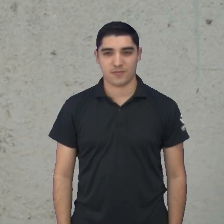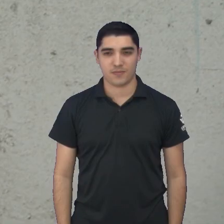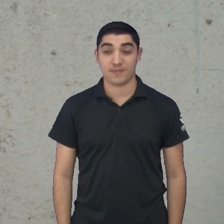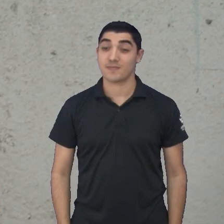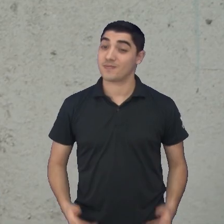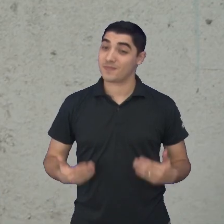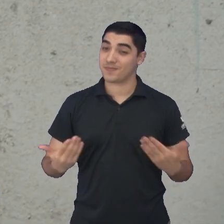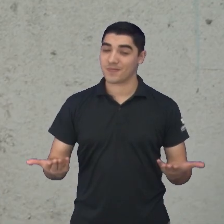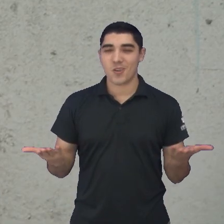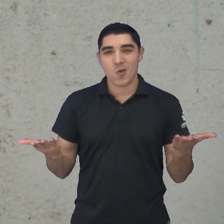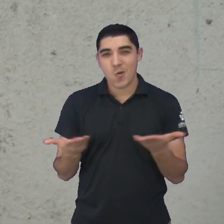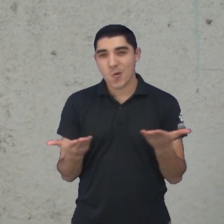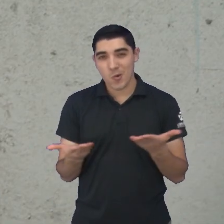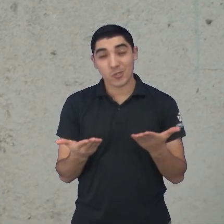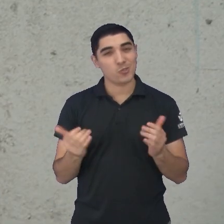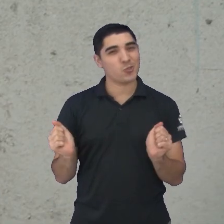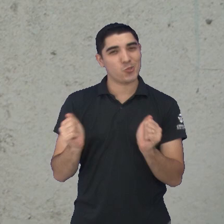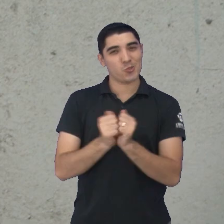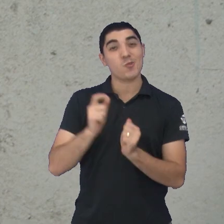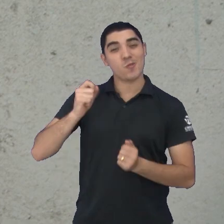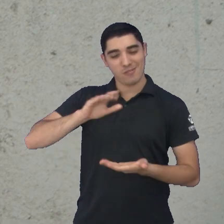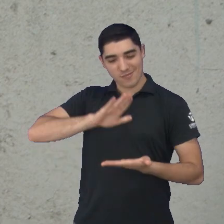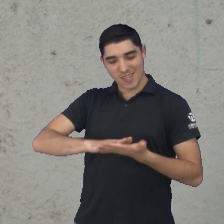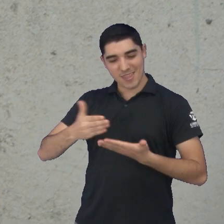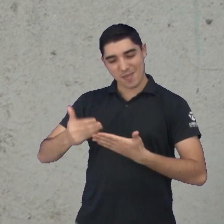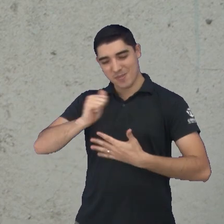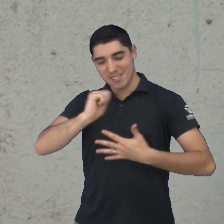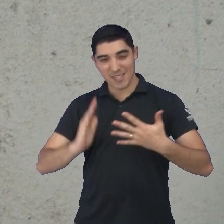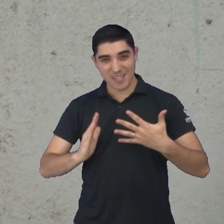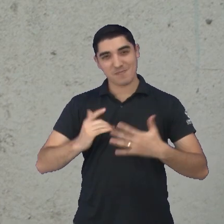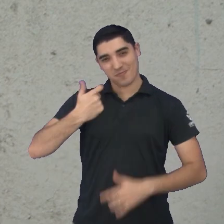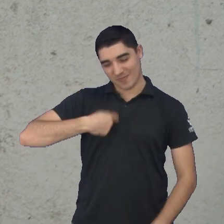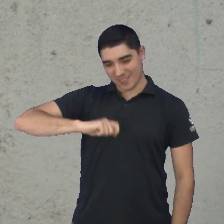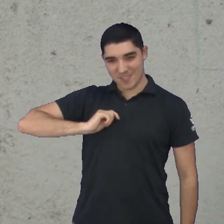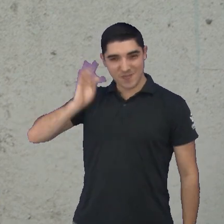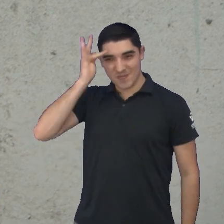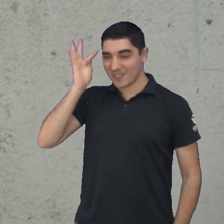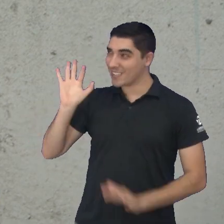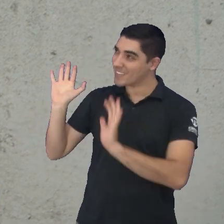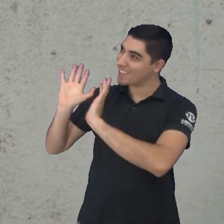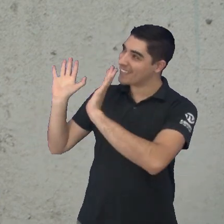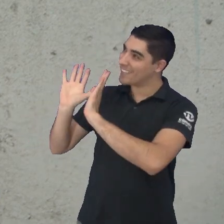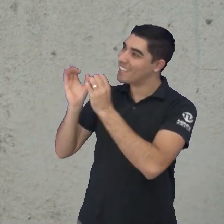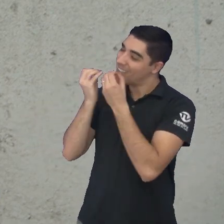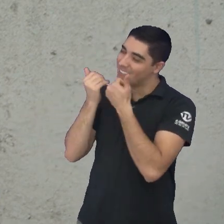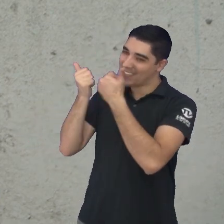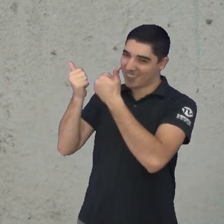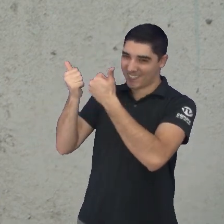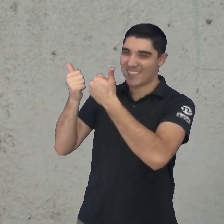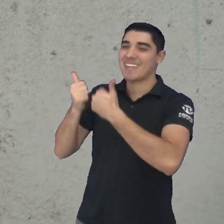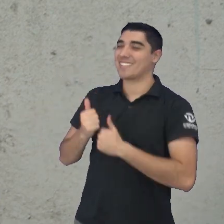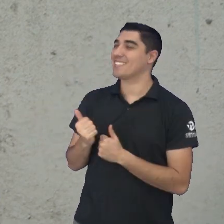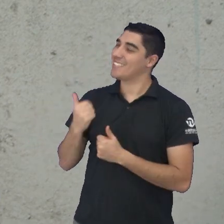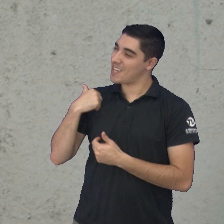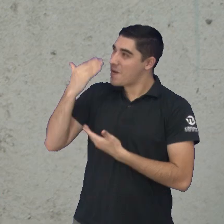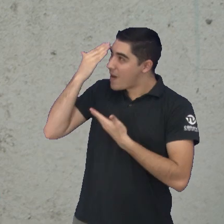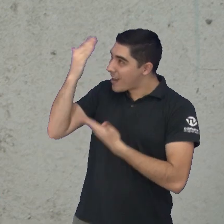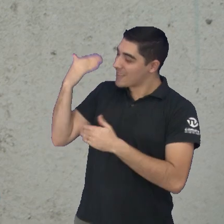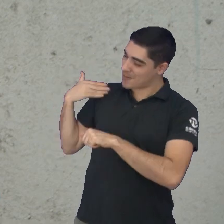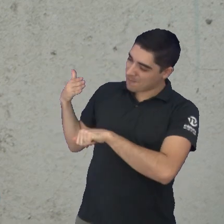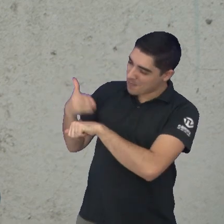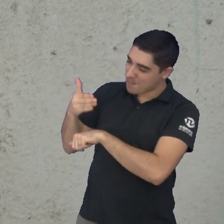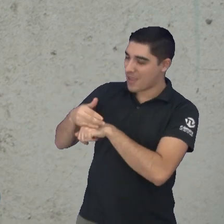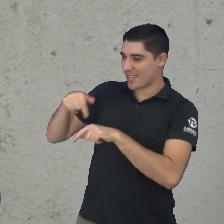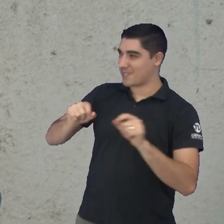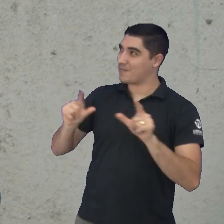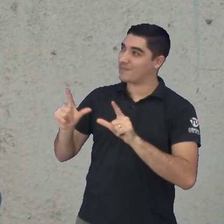E hoje, quem está com a gente na tradução em Libras do programa é o Luiz Fernando. Oi, Luiz, tudo belezinha? Obrigada pela sua parceria de